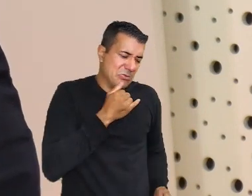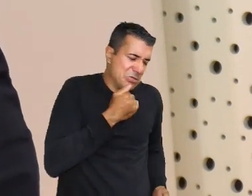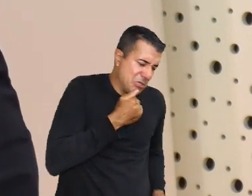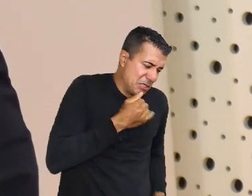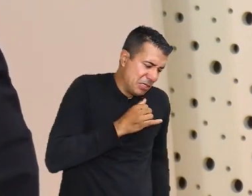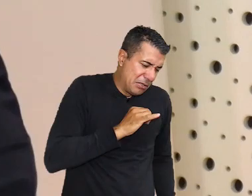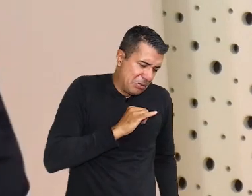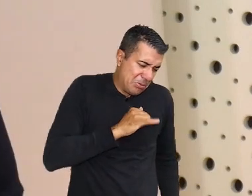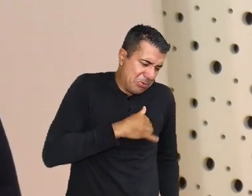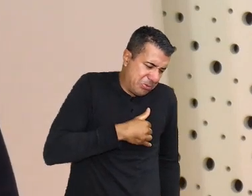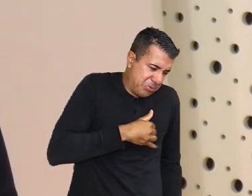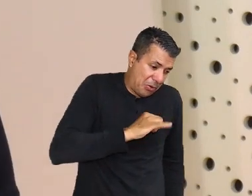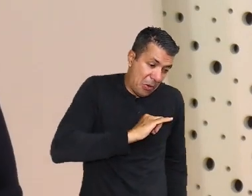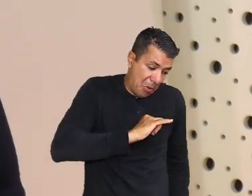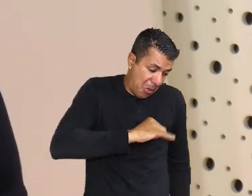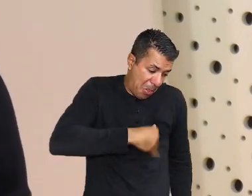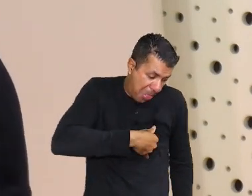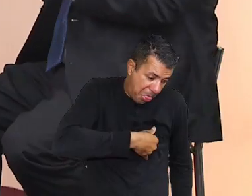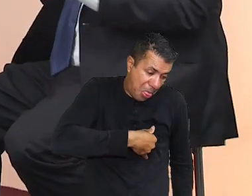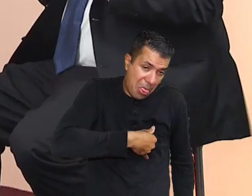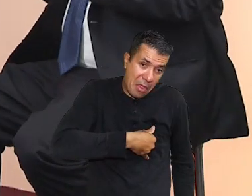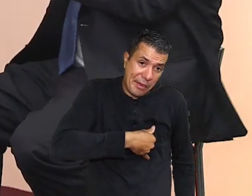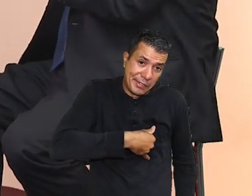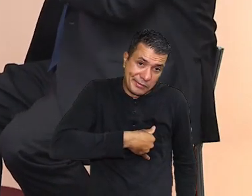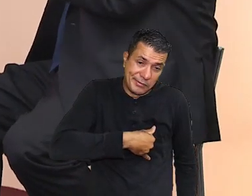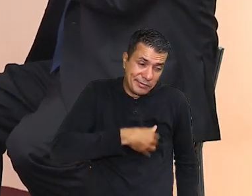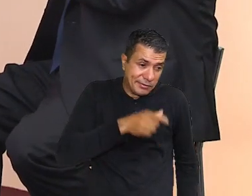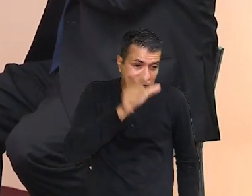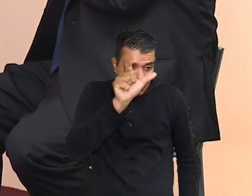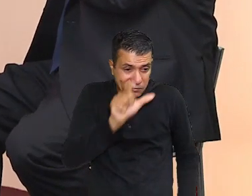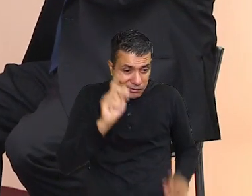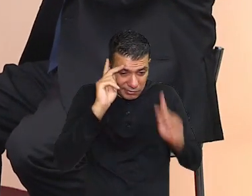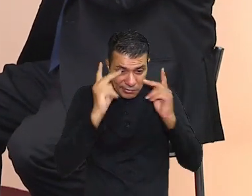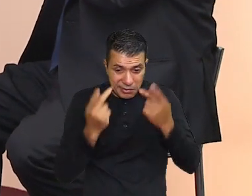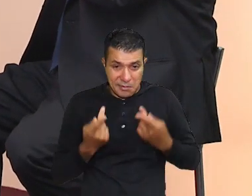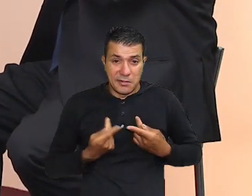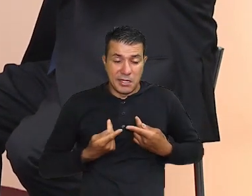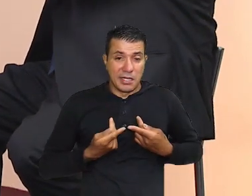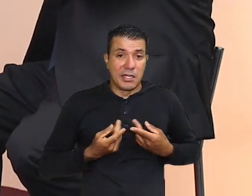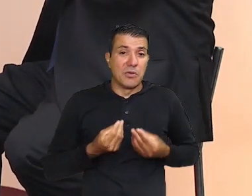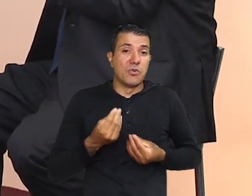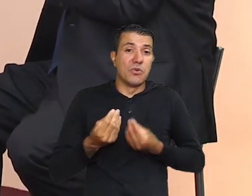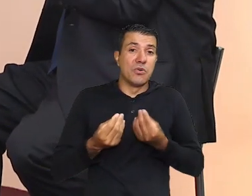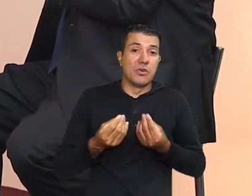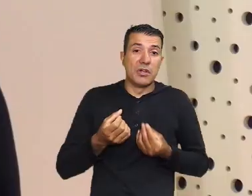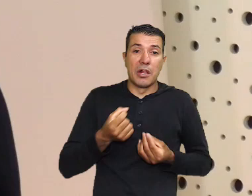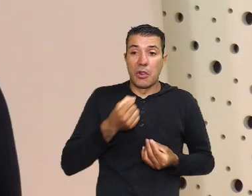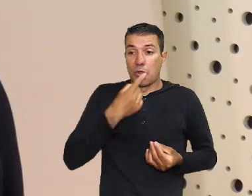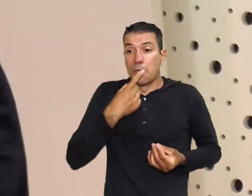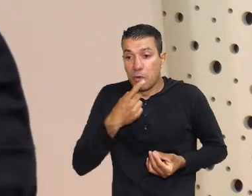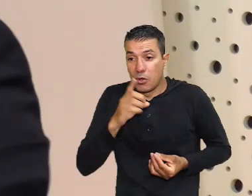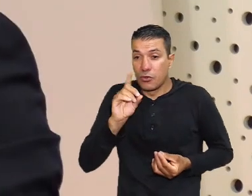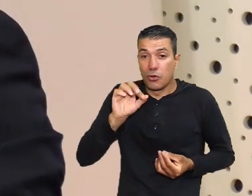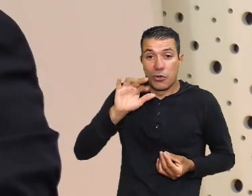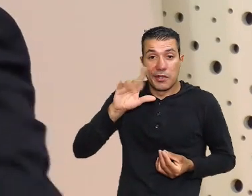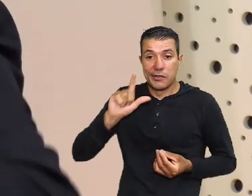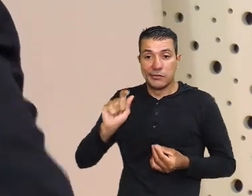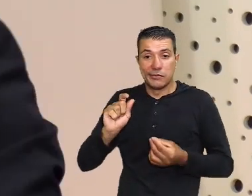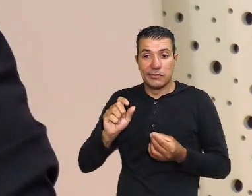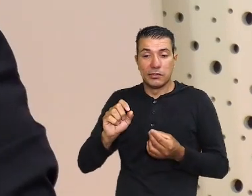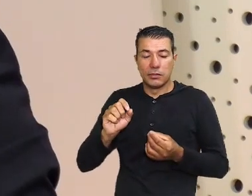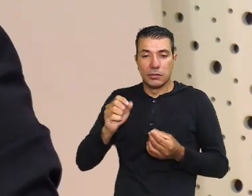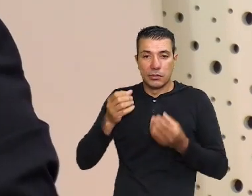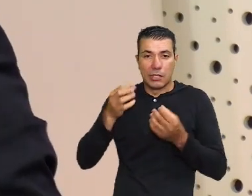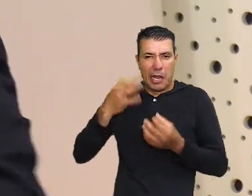ferido. Fragilizada. E o ser humano, pastor, ele quer, é igual aquele comercial, tomou Doril, adoço mil, né? O ser humano quer